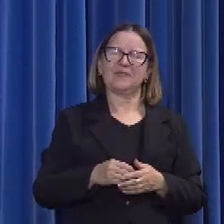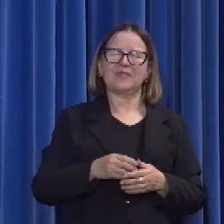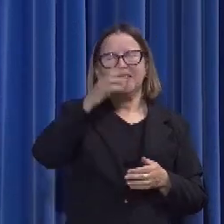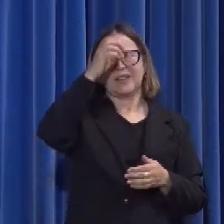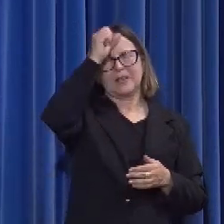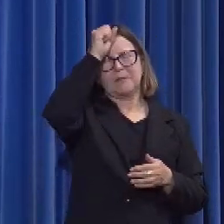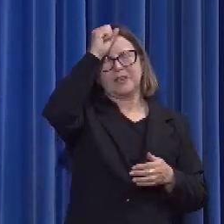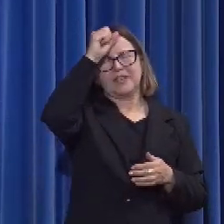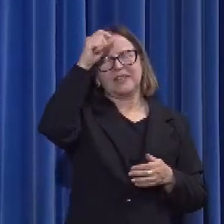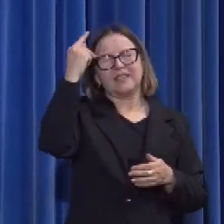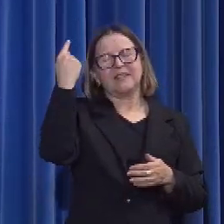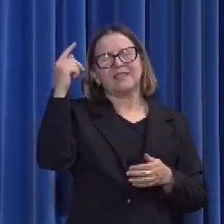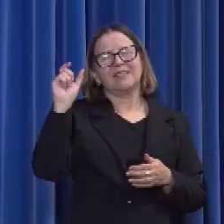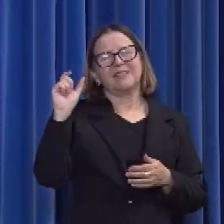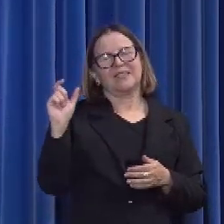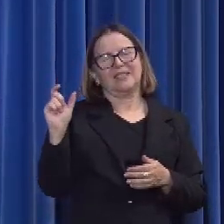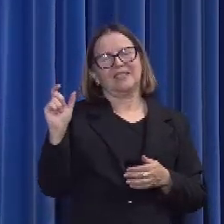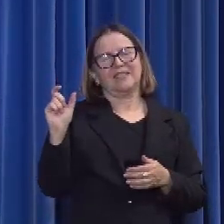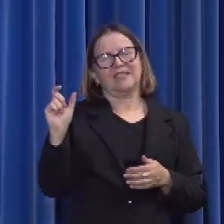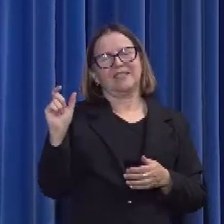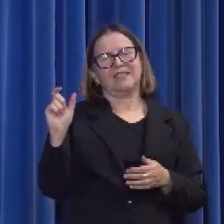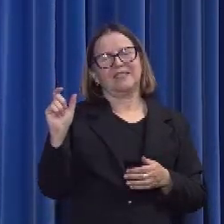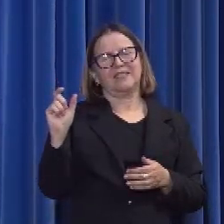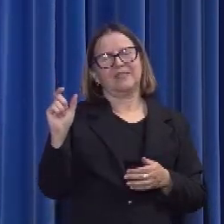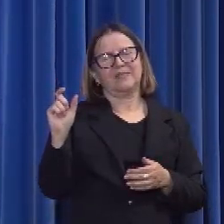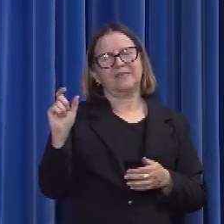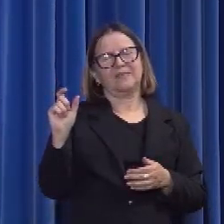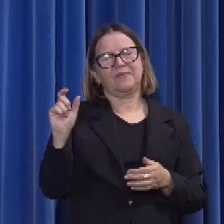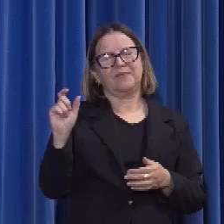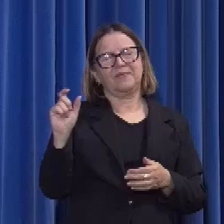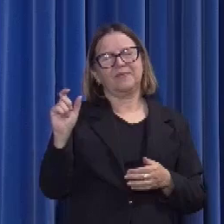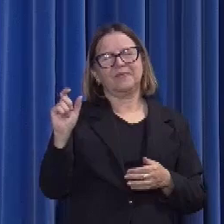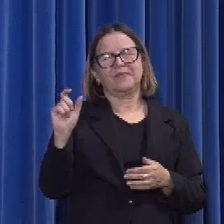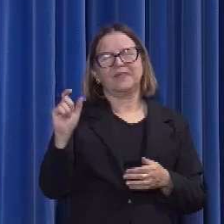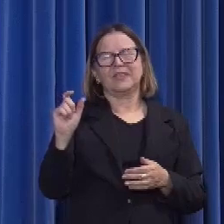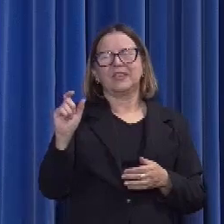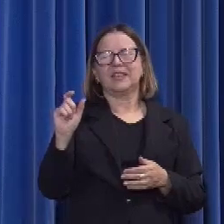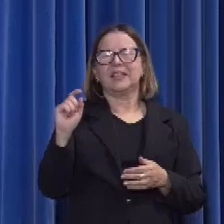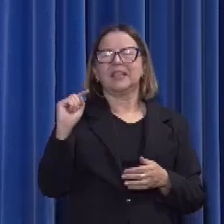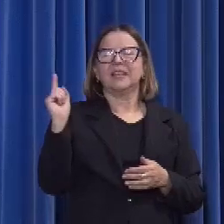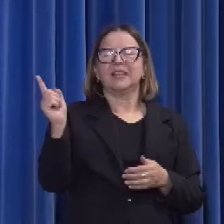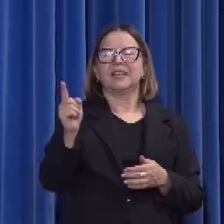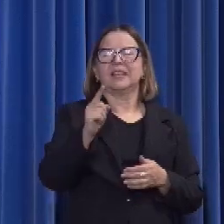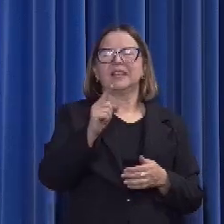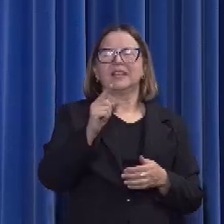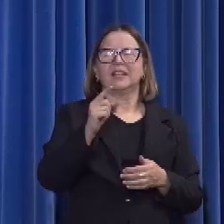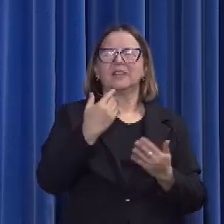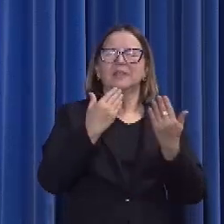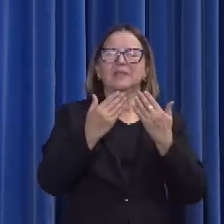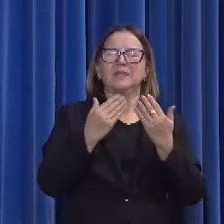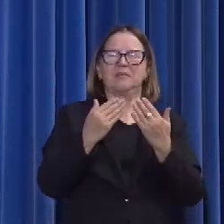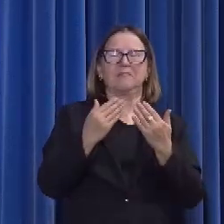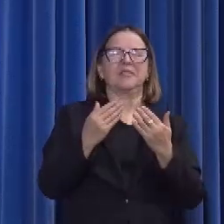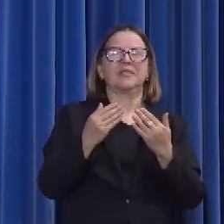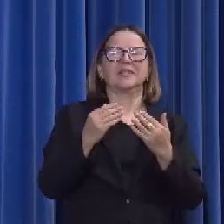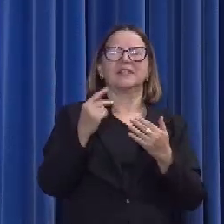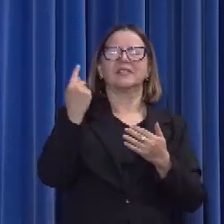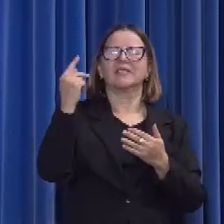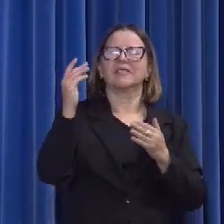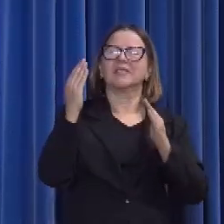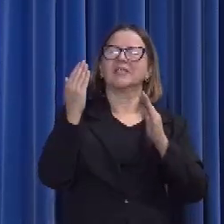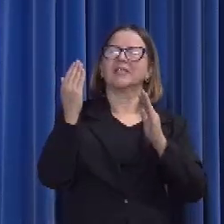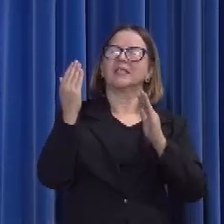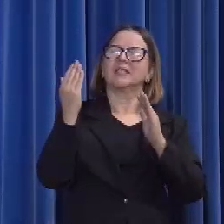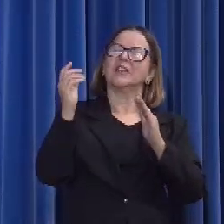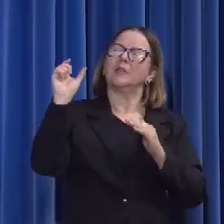de ouvir a tua palavra, de sermos confrontados, Pai, com a tua palavra. E a nossa oração, Pai, em nome de